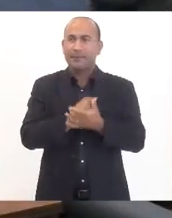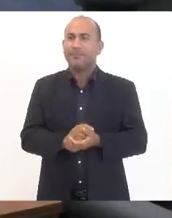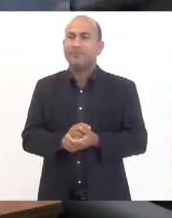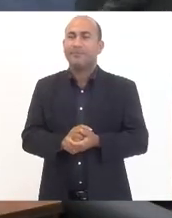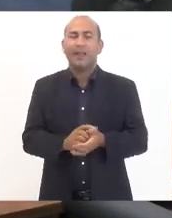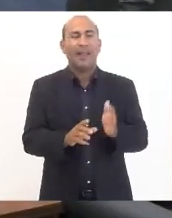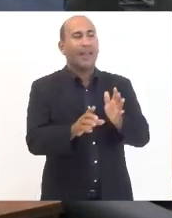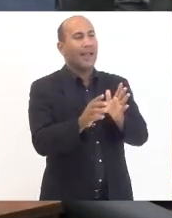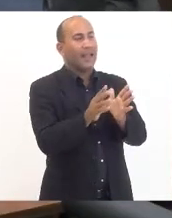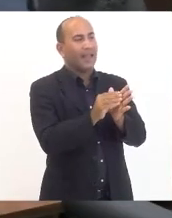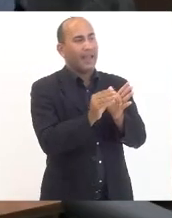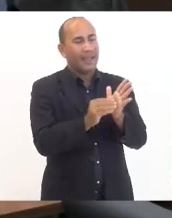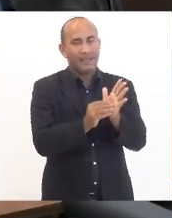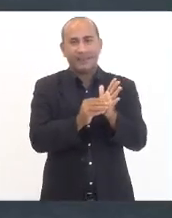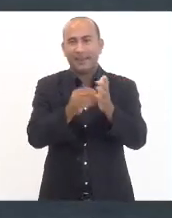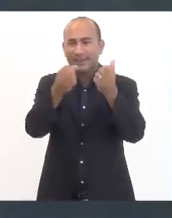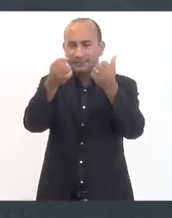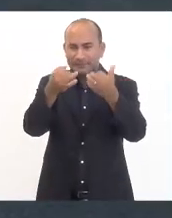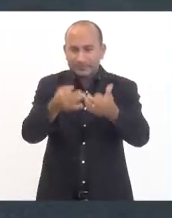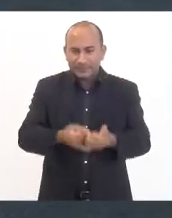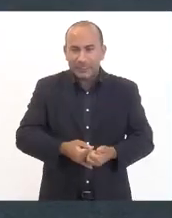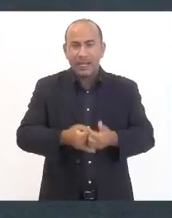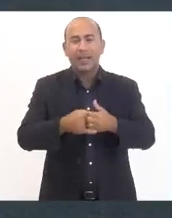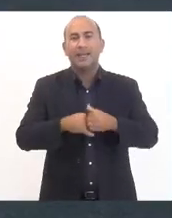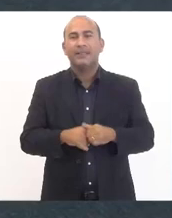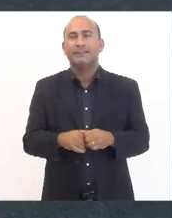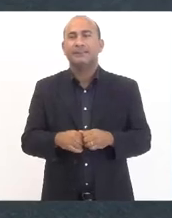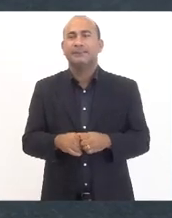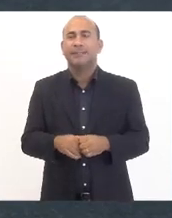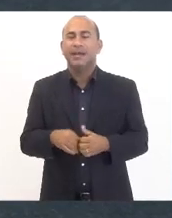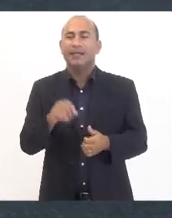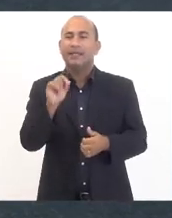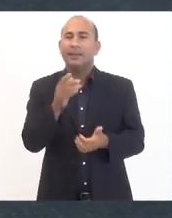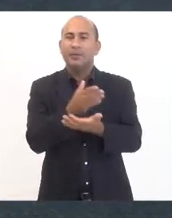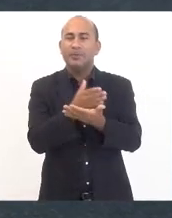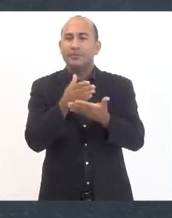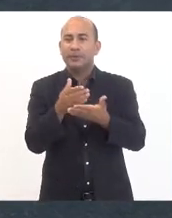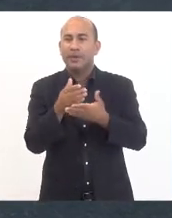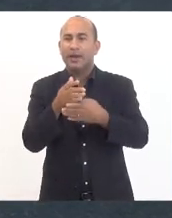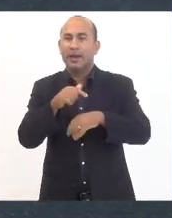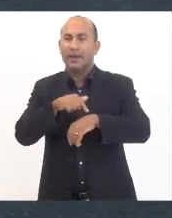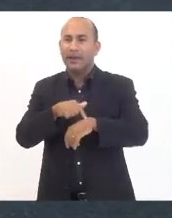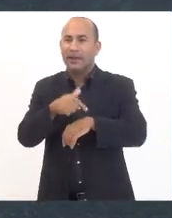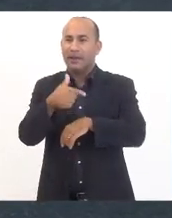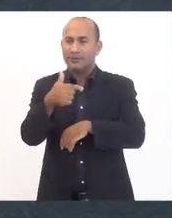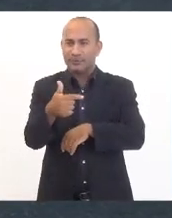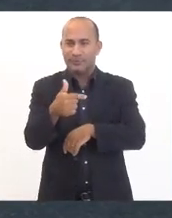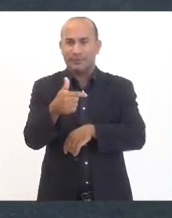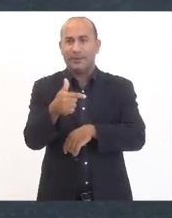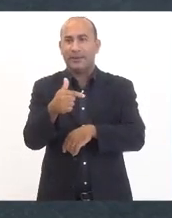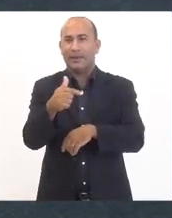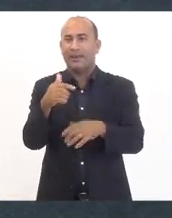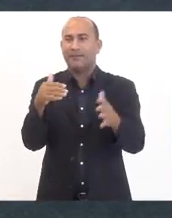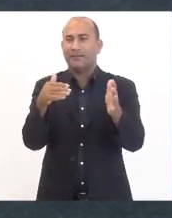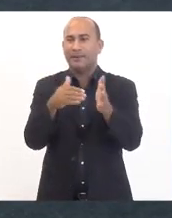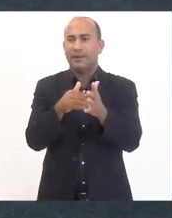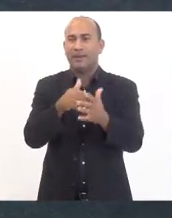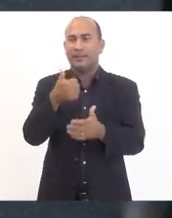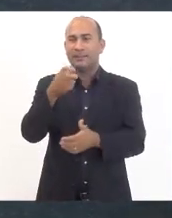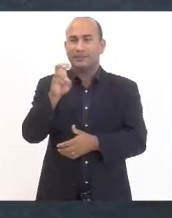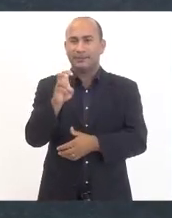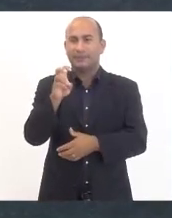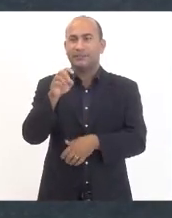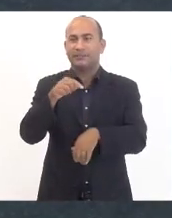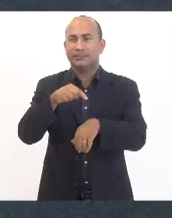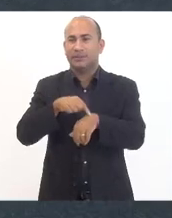exatidão o ocorrido na 98ª sessão ordinária, que iniciada às 14 horas, encerrou-se às 15 horas e